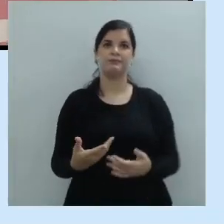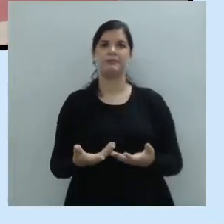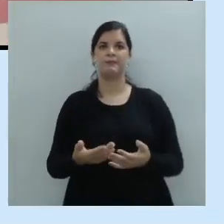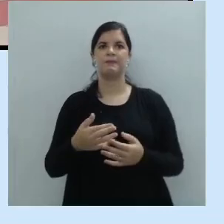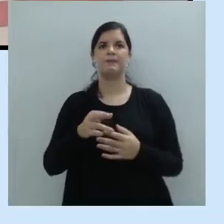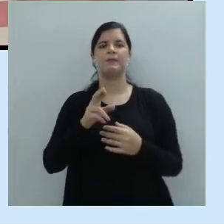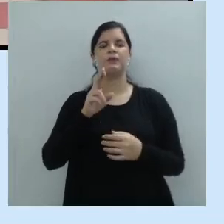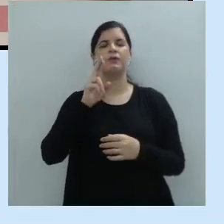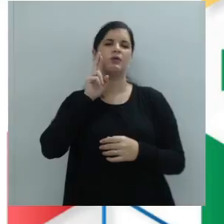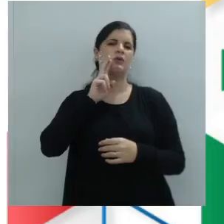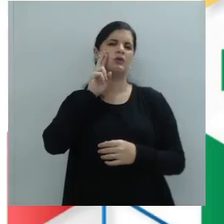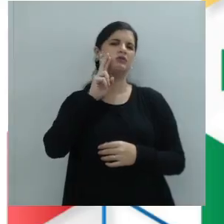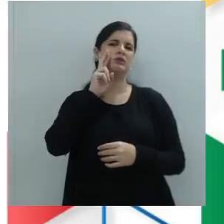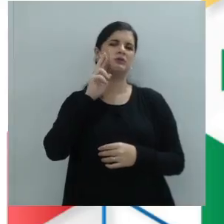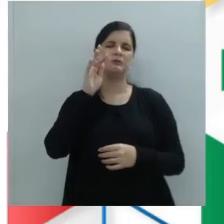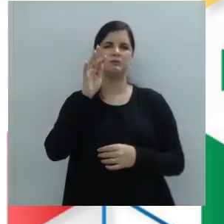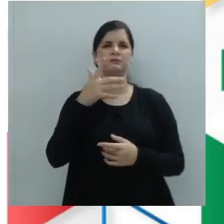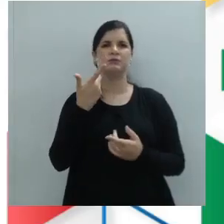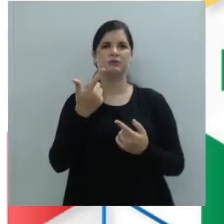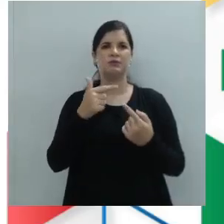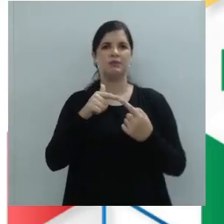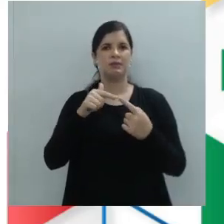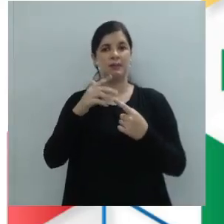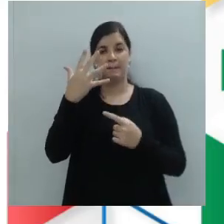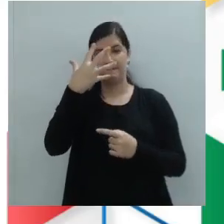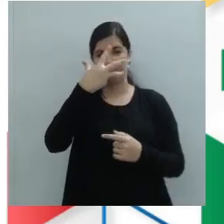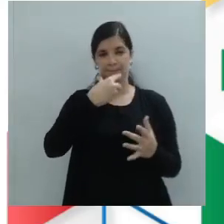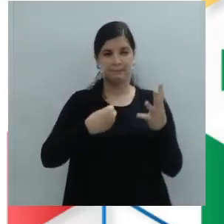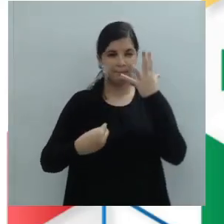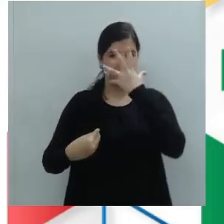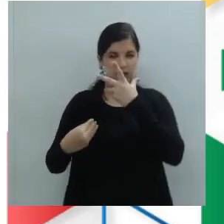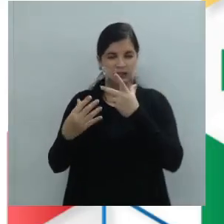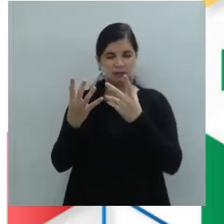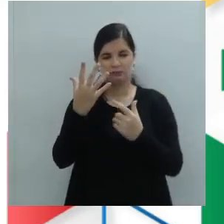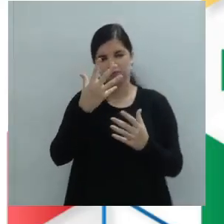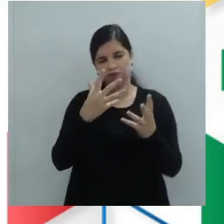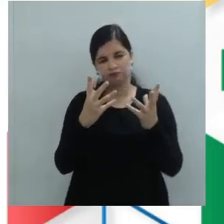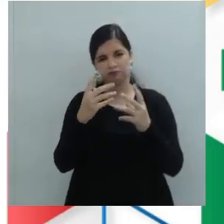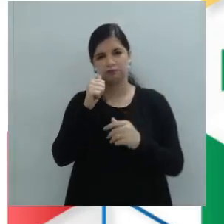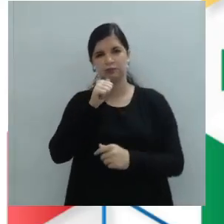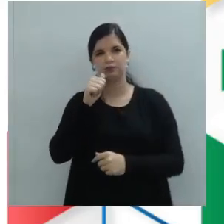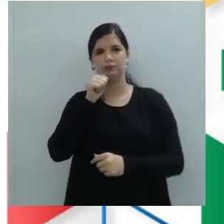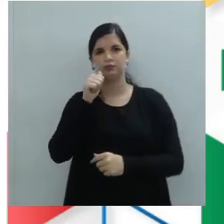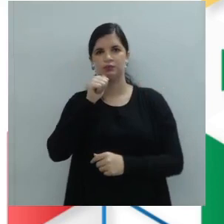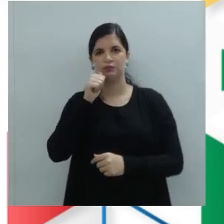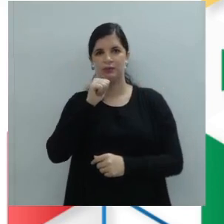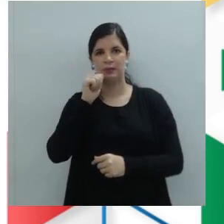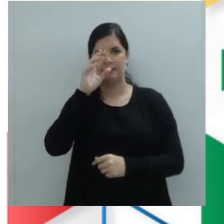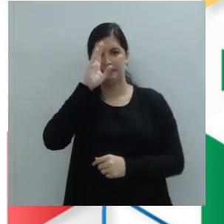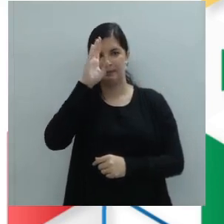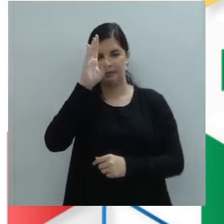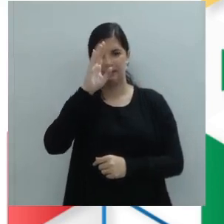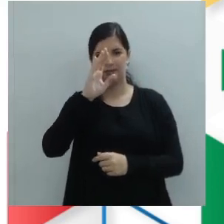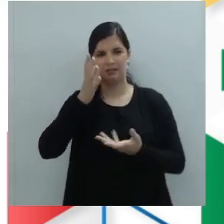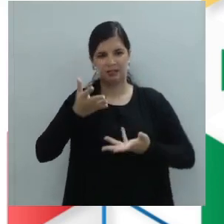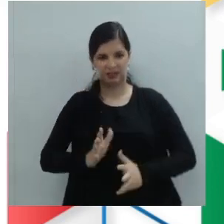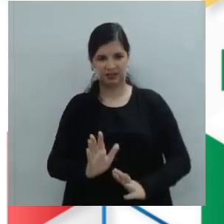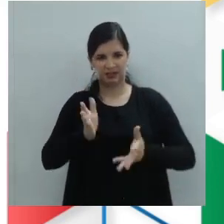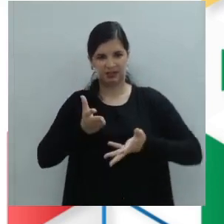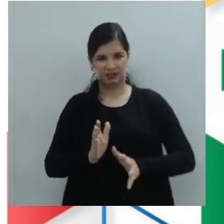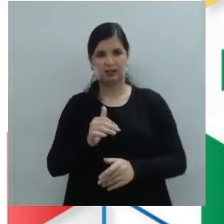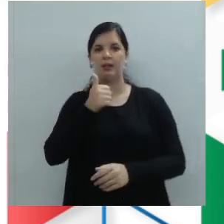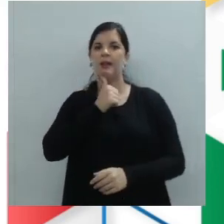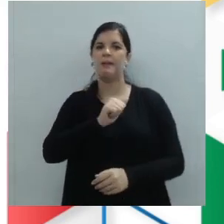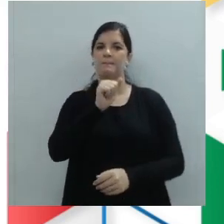sua vez, simboliza o ideal de beleza e delicadeza. A mulher, o princípio da fecundidade, a